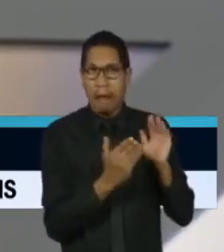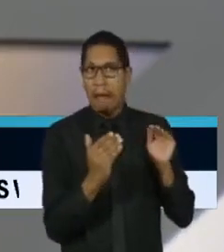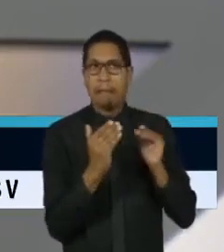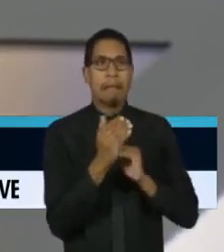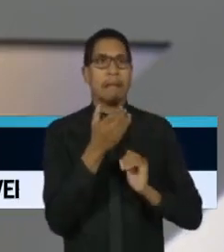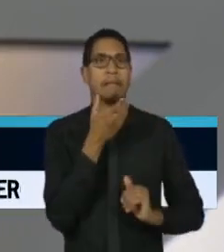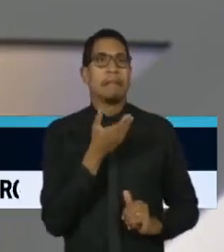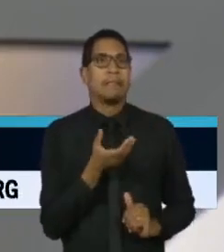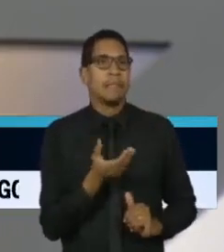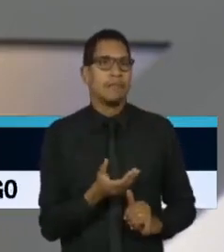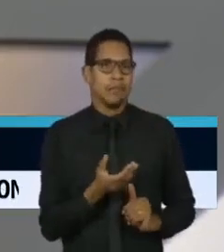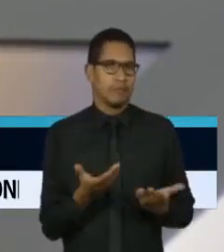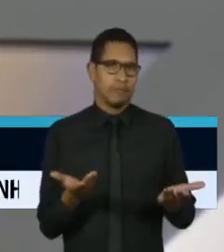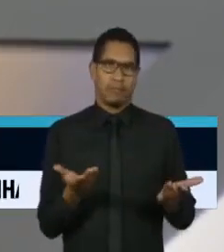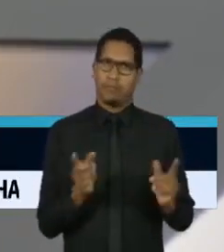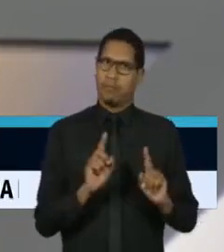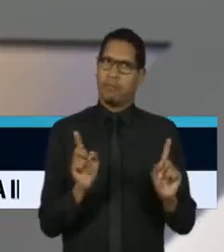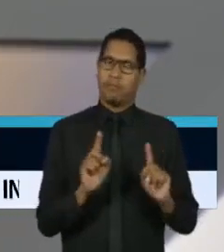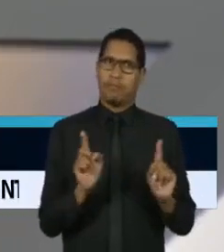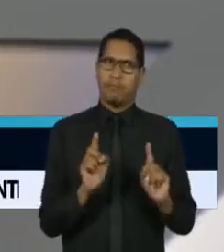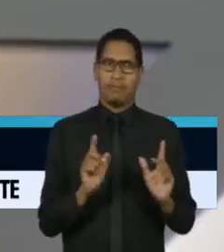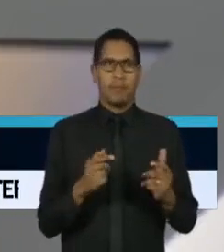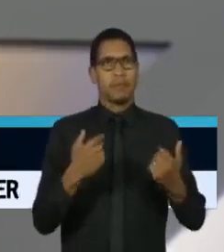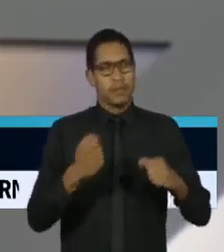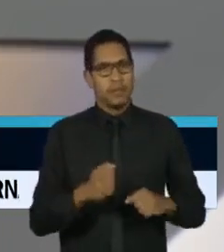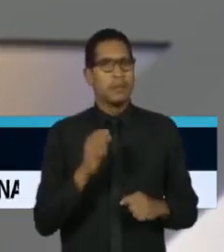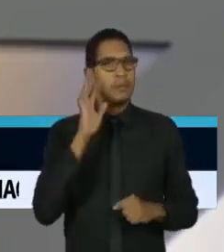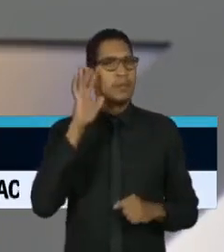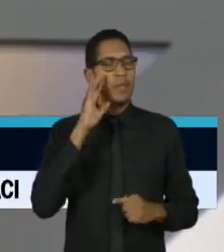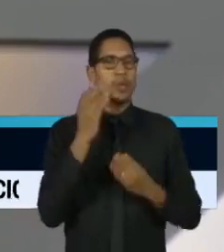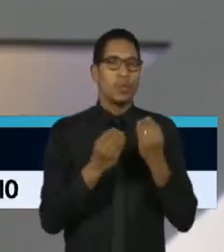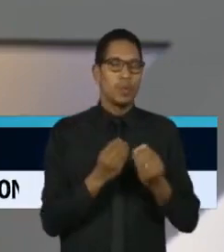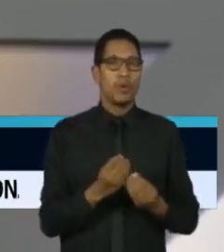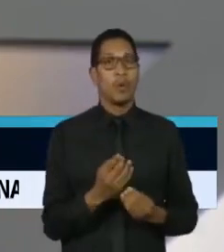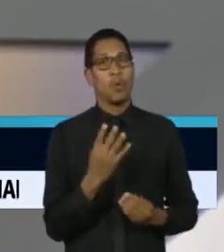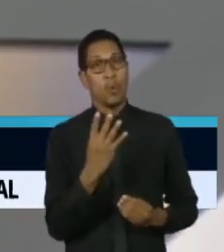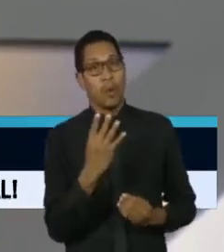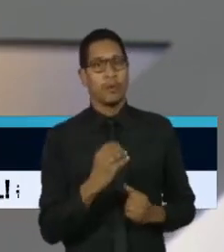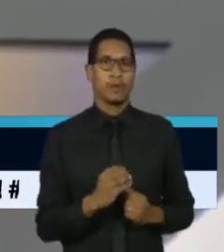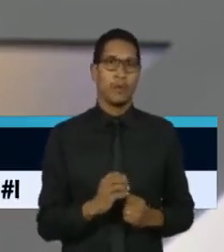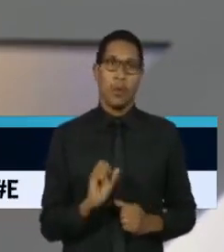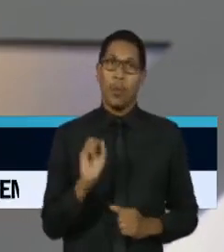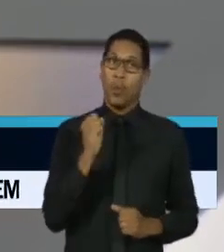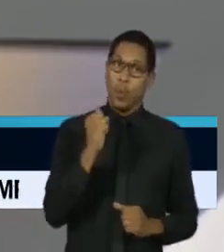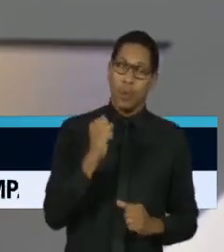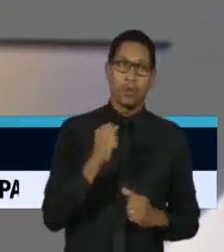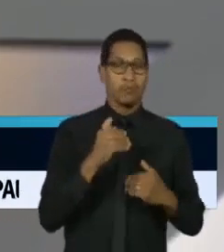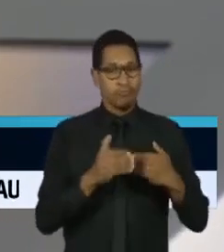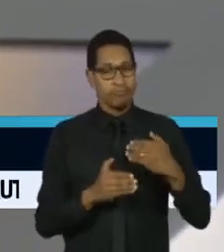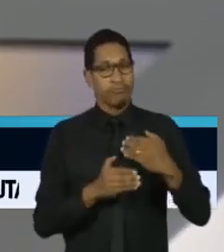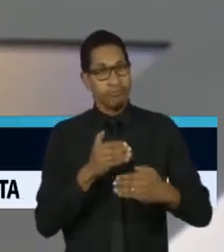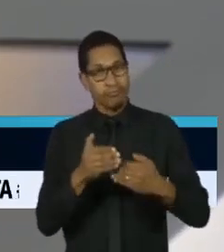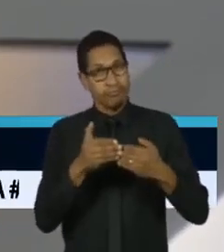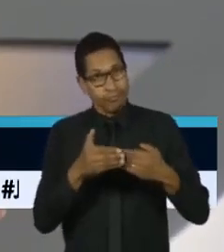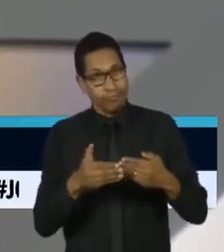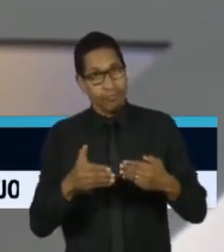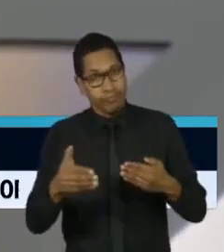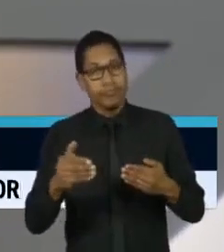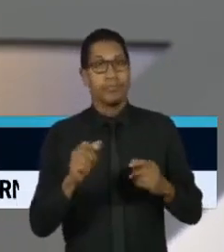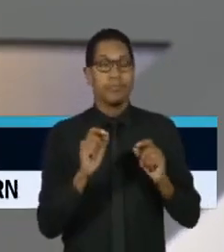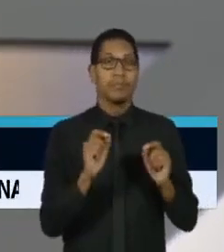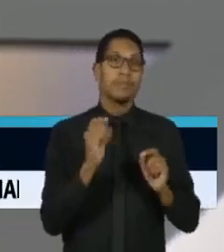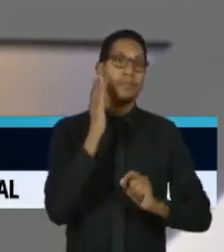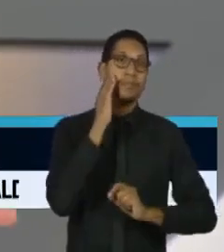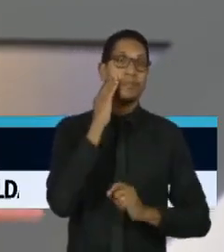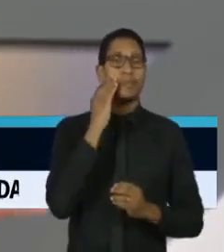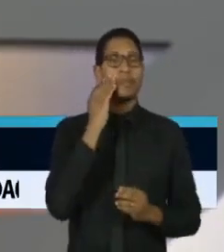até o natal você tem que pensar 48 sempre pensar em planos plurianuais para você